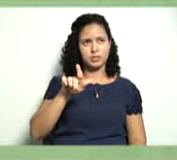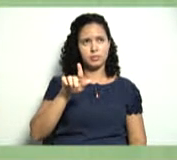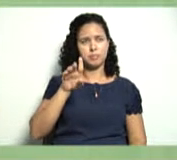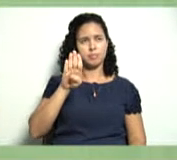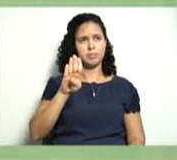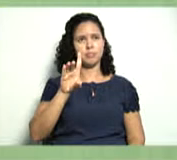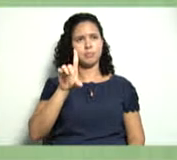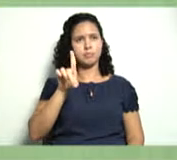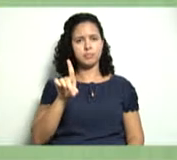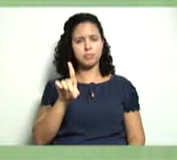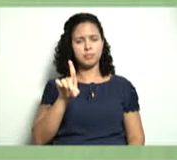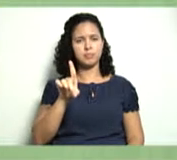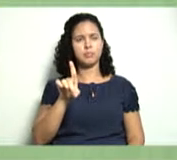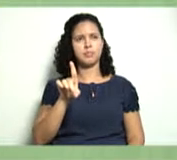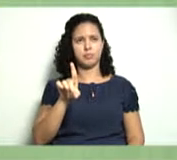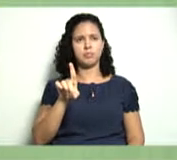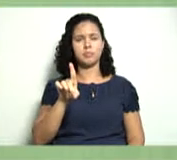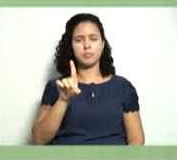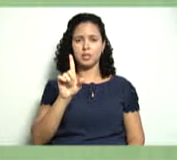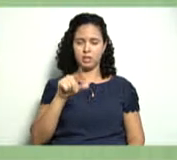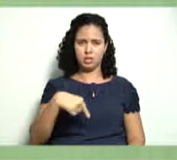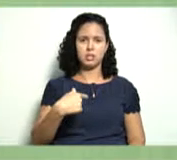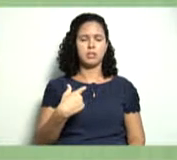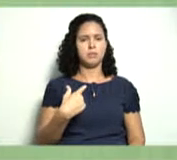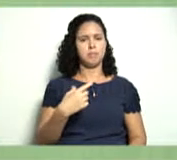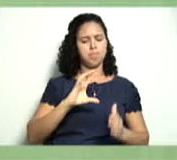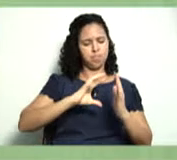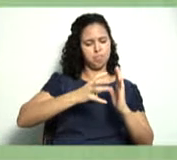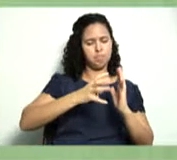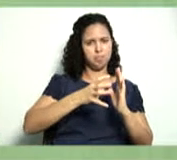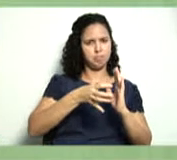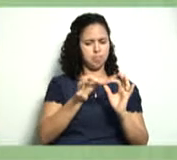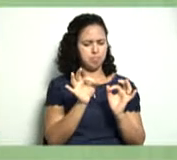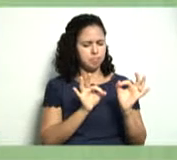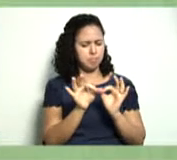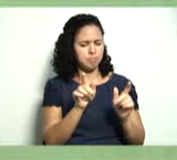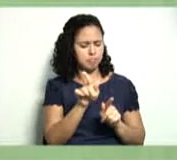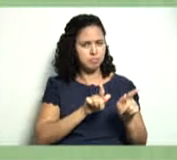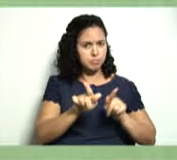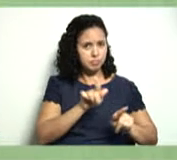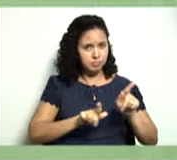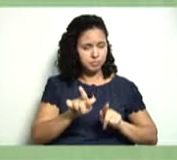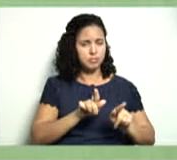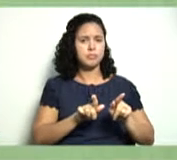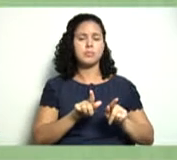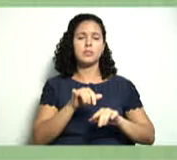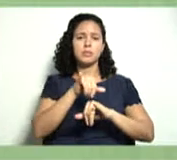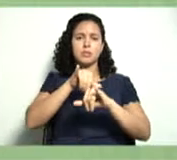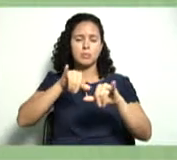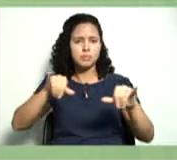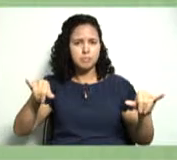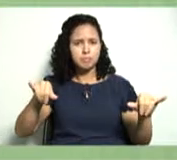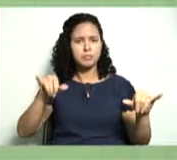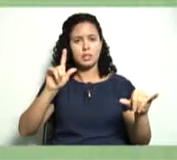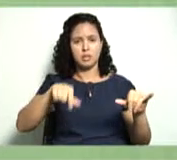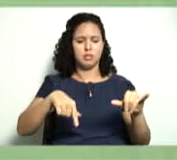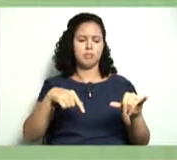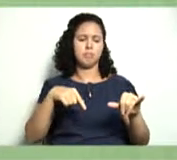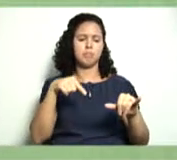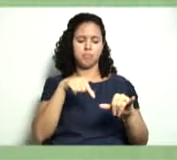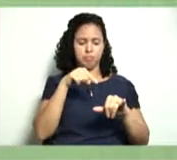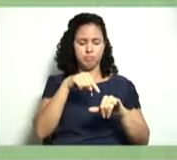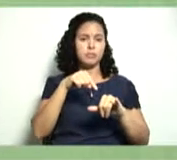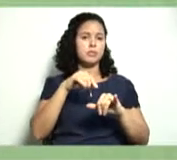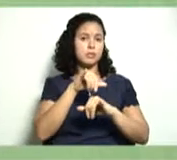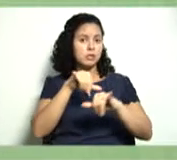sistema gerenciador de banco de dados ea informação é muitas vezes a coisa mais